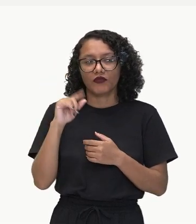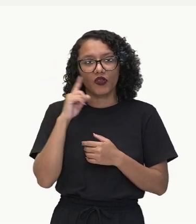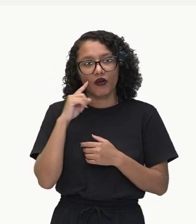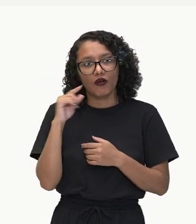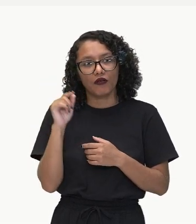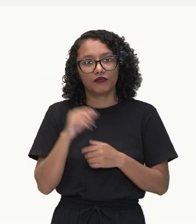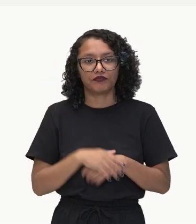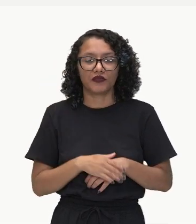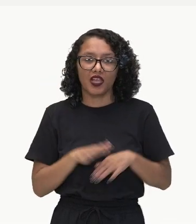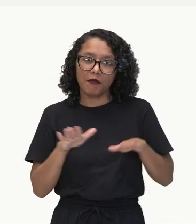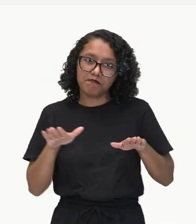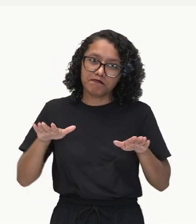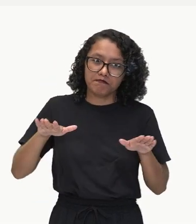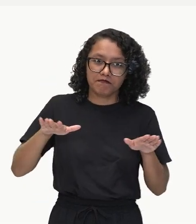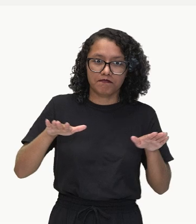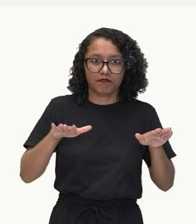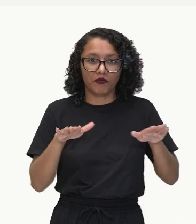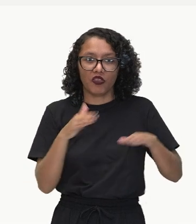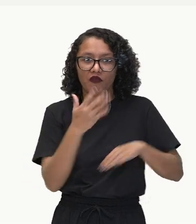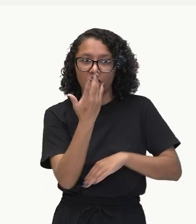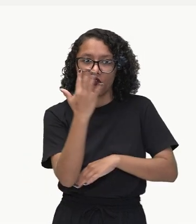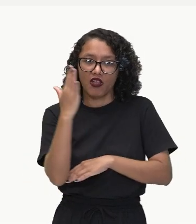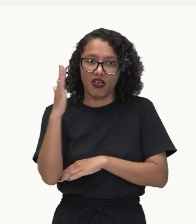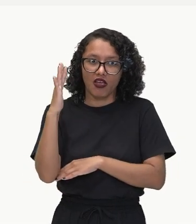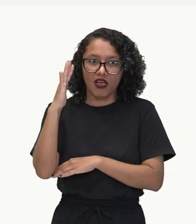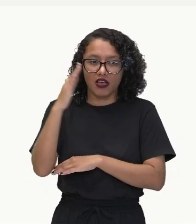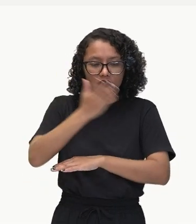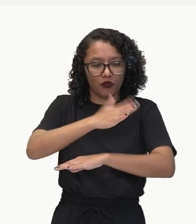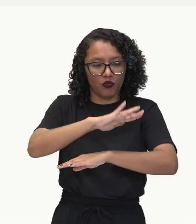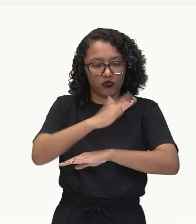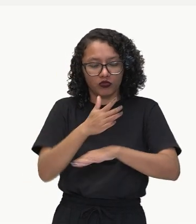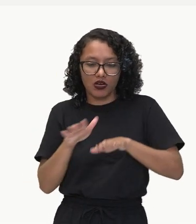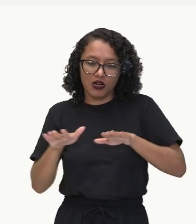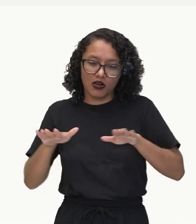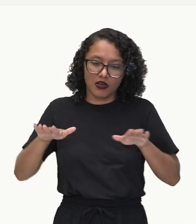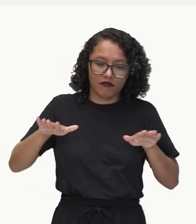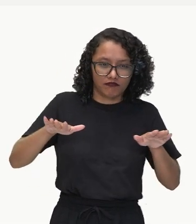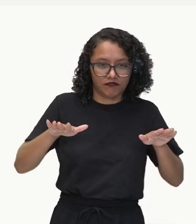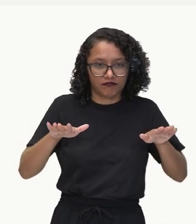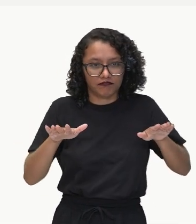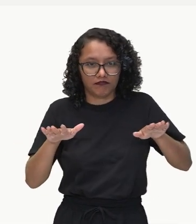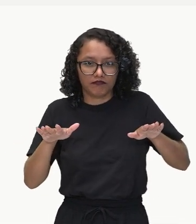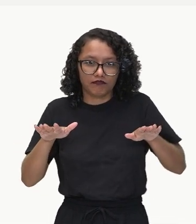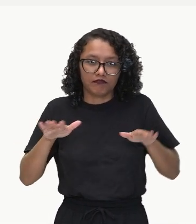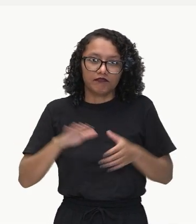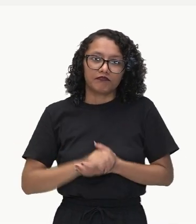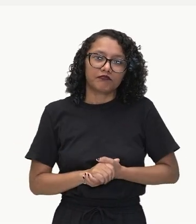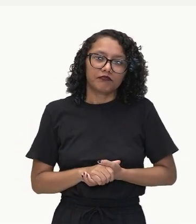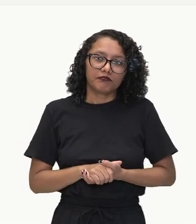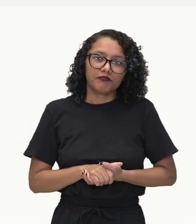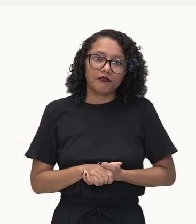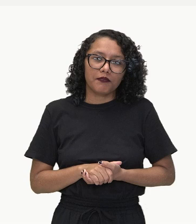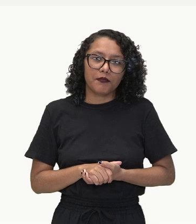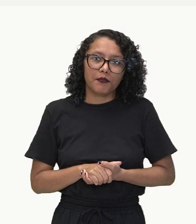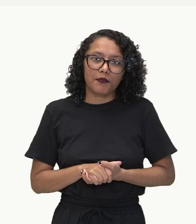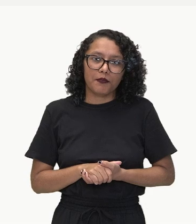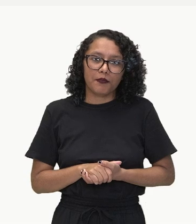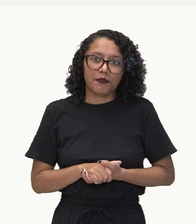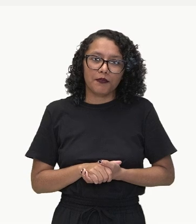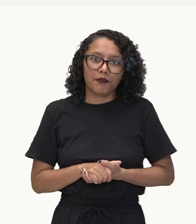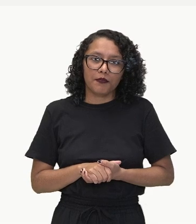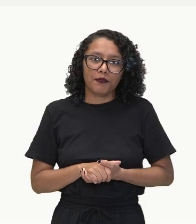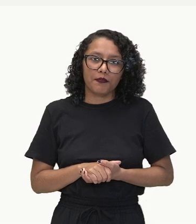ali por cima das florestas, entre as montanhas. Aí ele diz assim, ó, isso